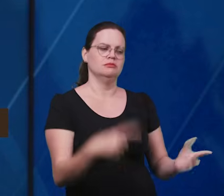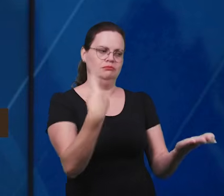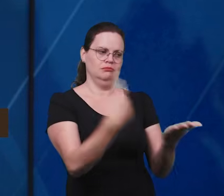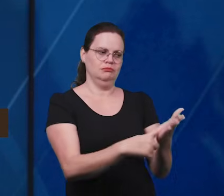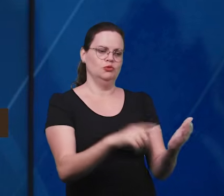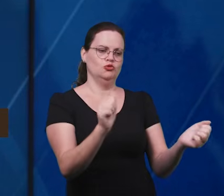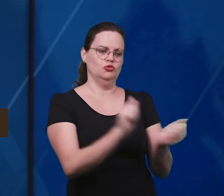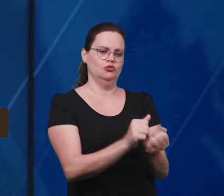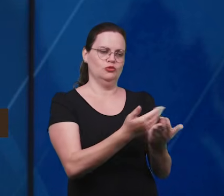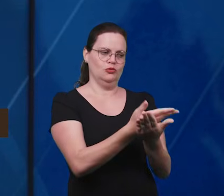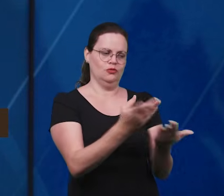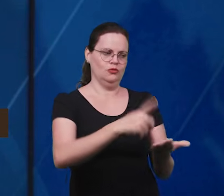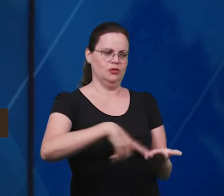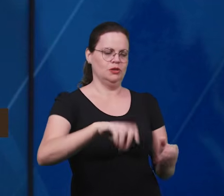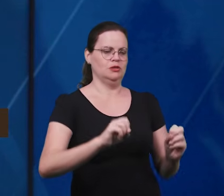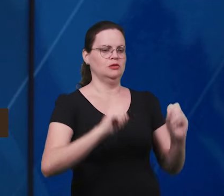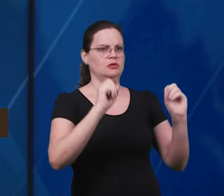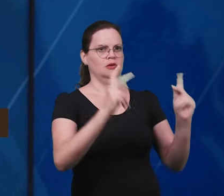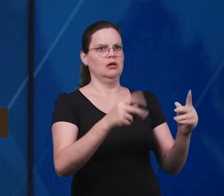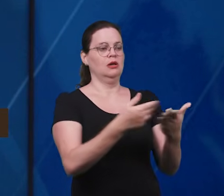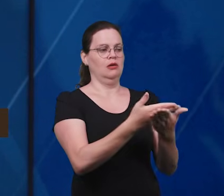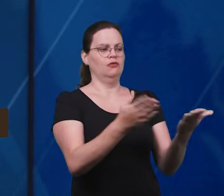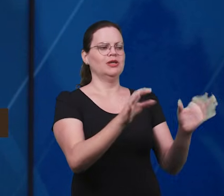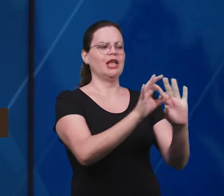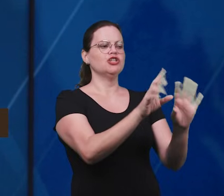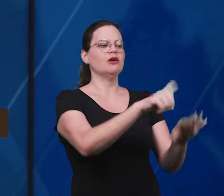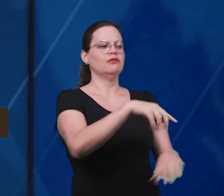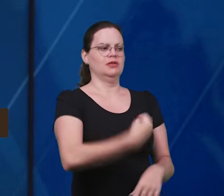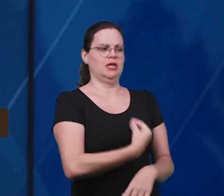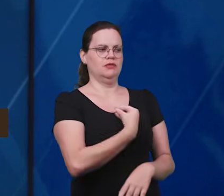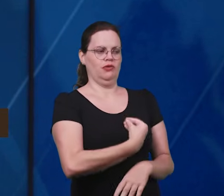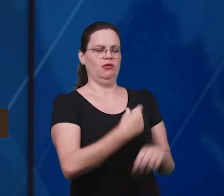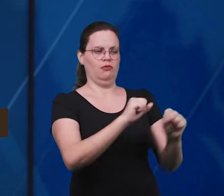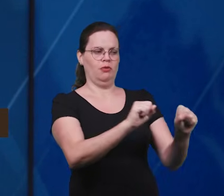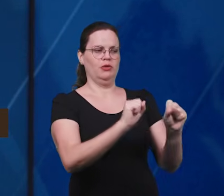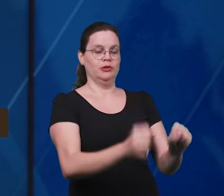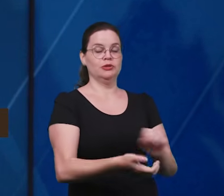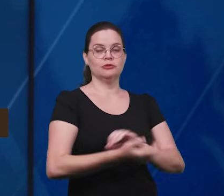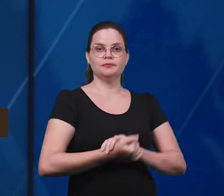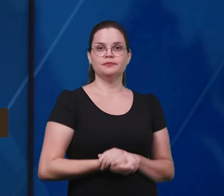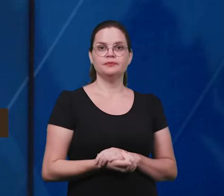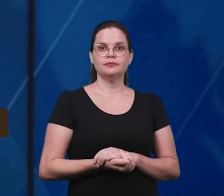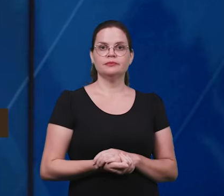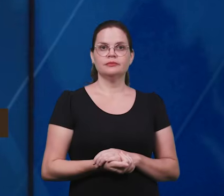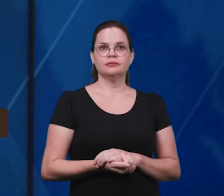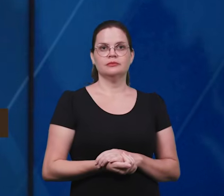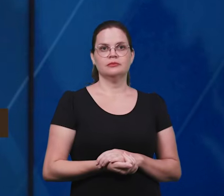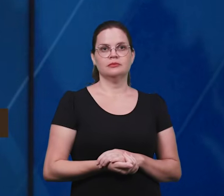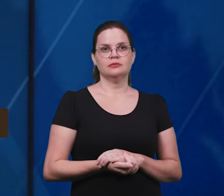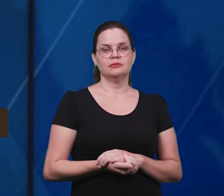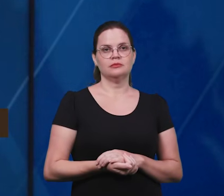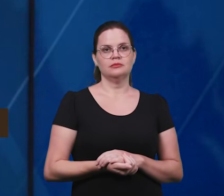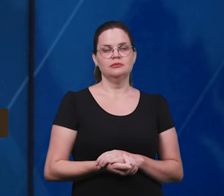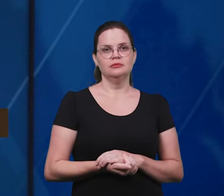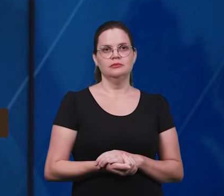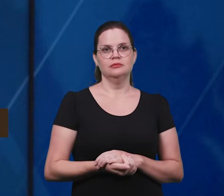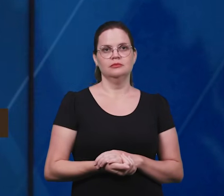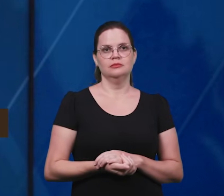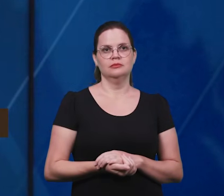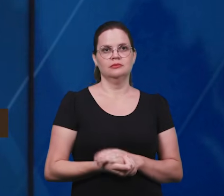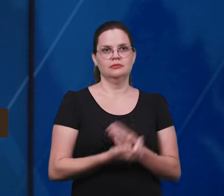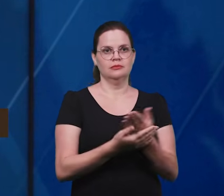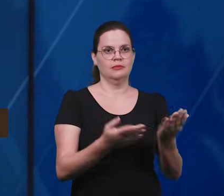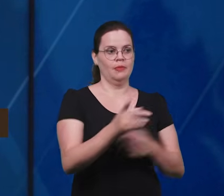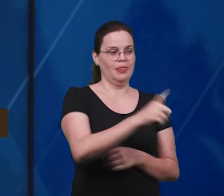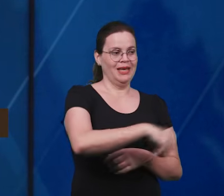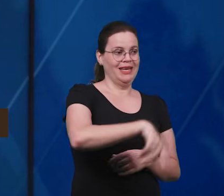eles, propondo dar-lhes vida. E foi lamentável a condição em que eles